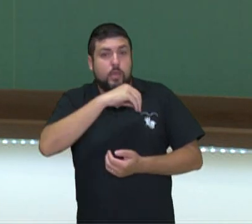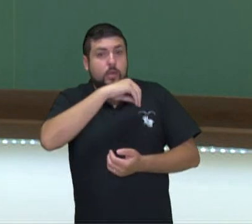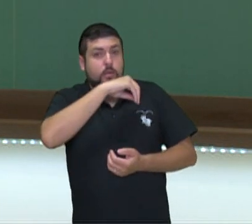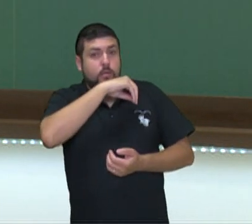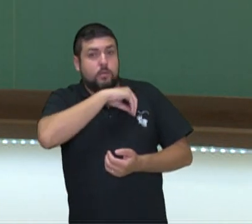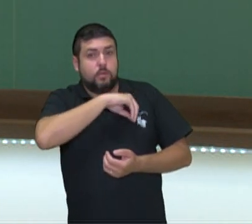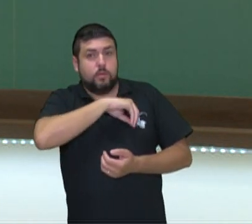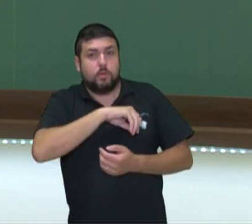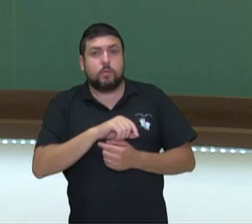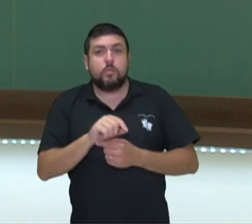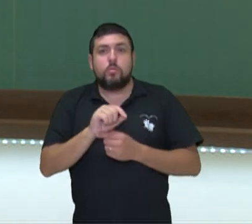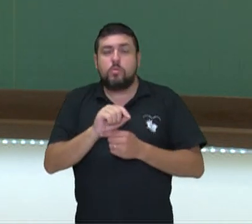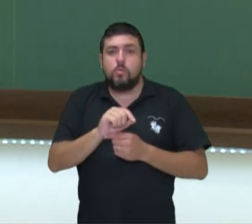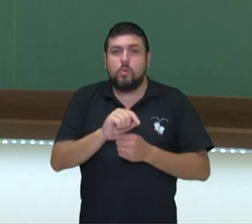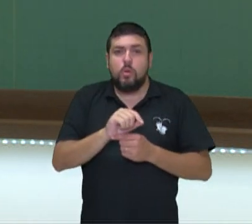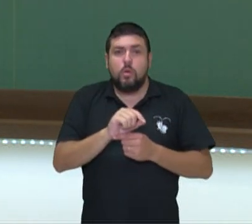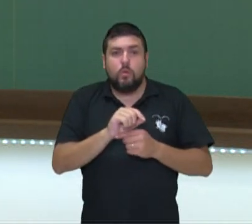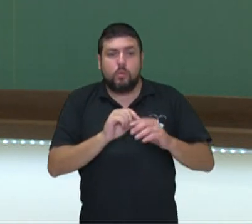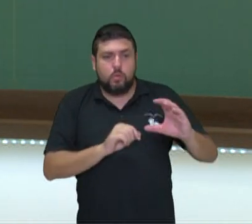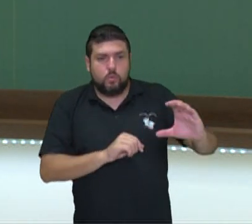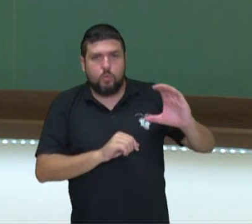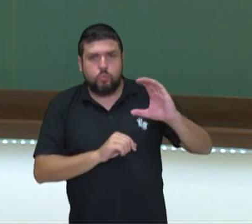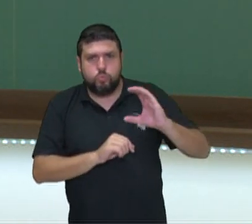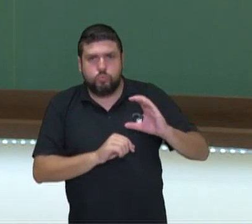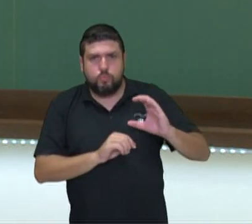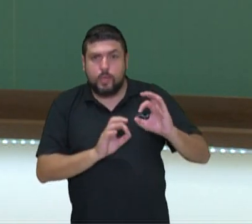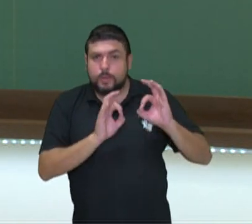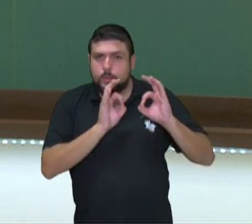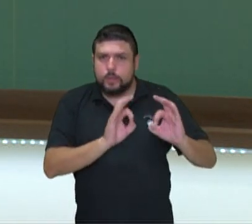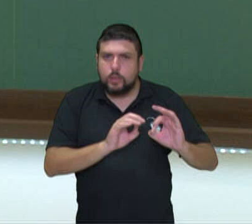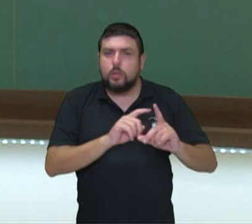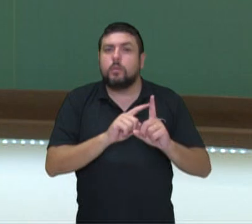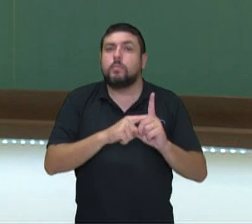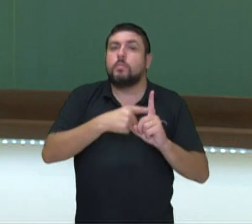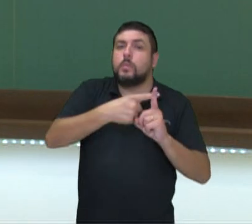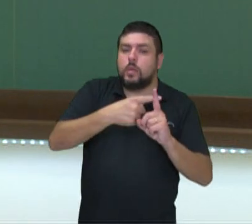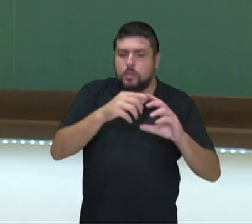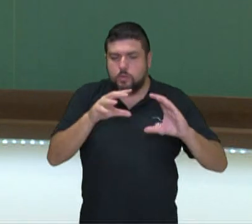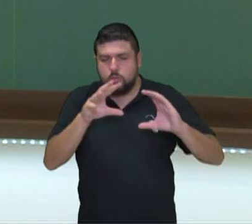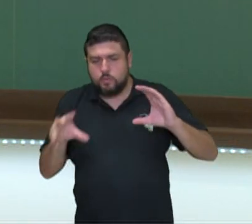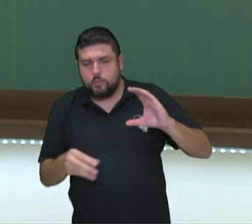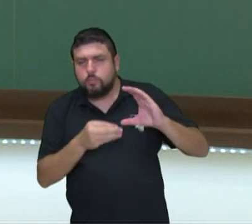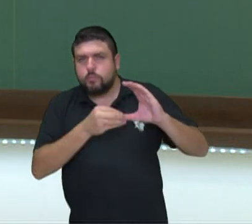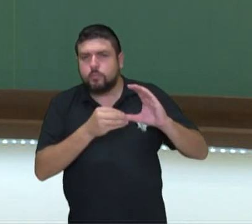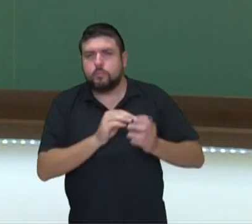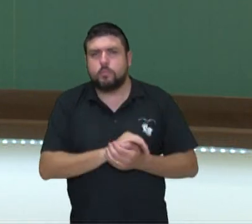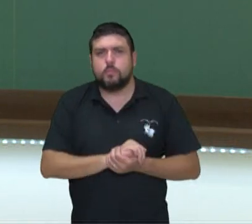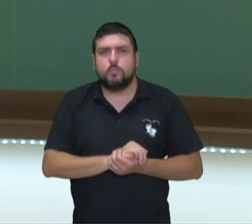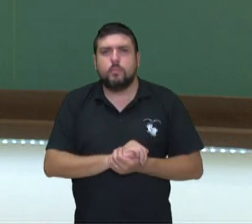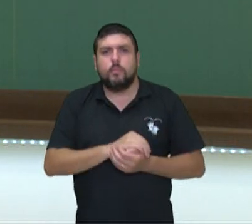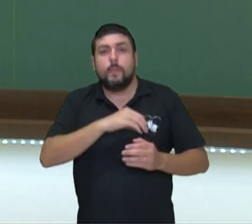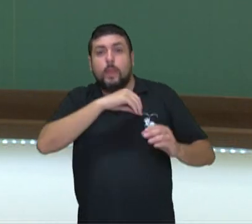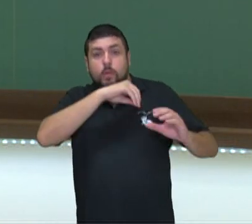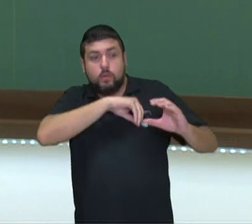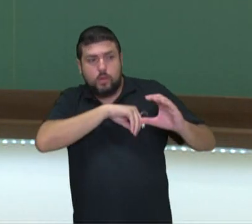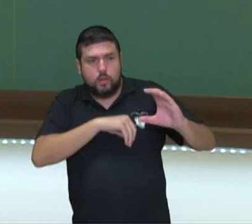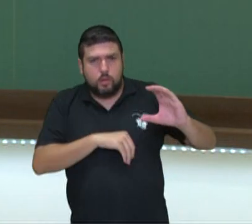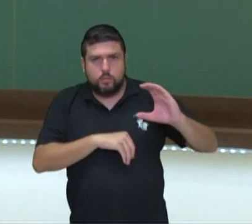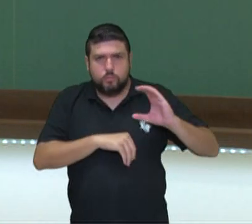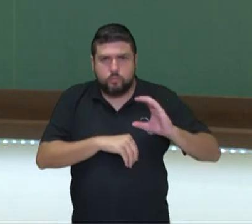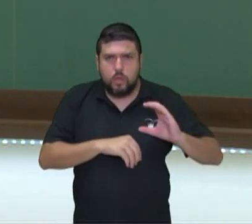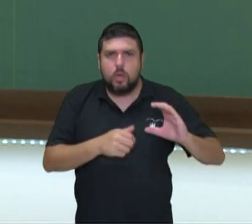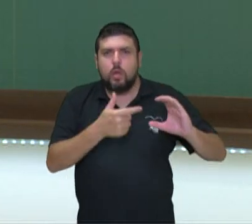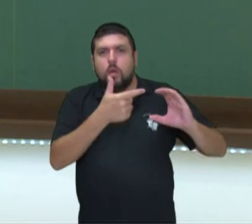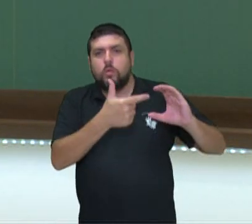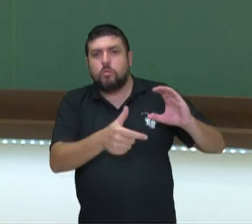composto de uma parte fixa mais uma comissão, já fizemos um resuminho, tá vendo? O salário na parte fixa é R$